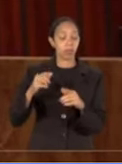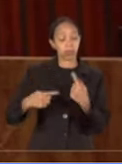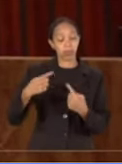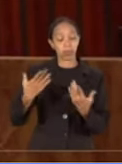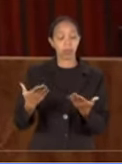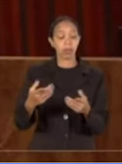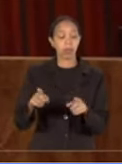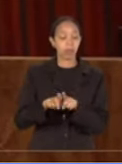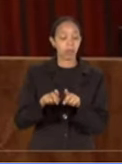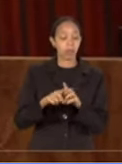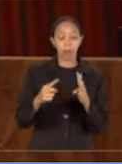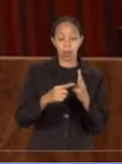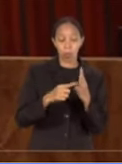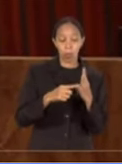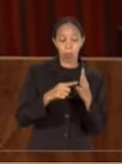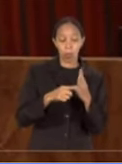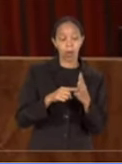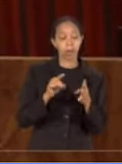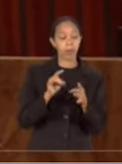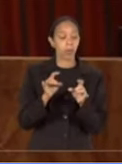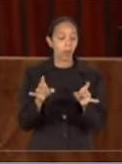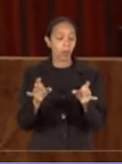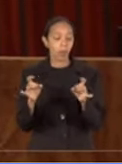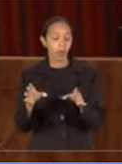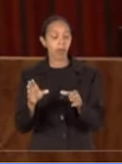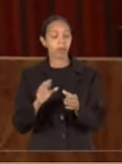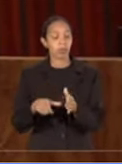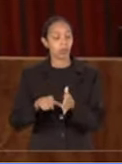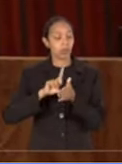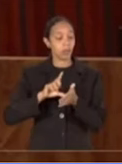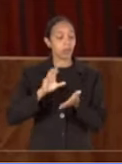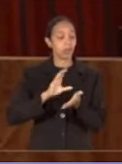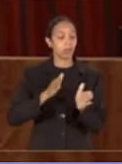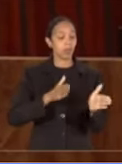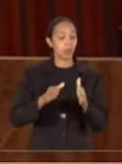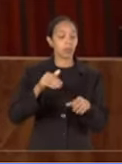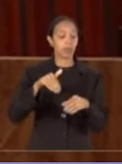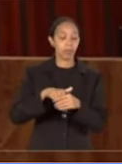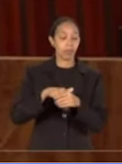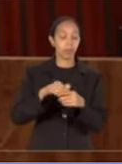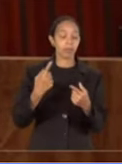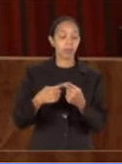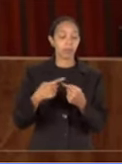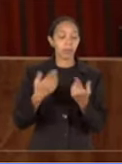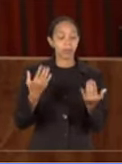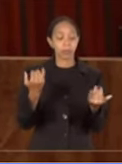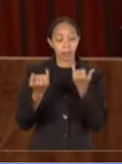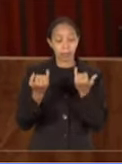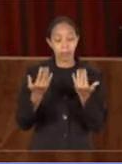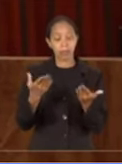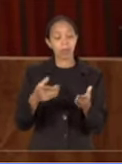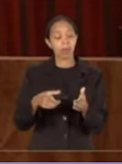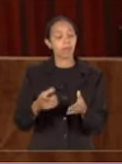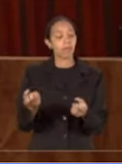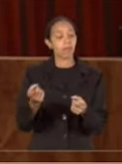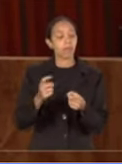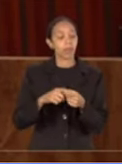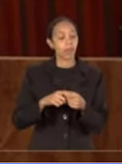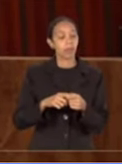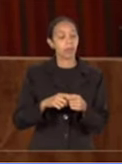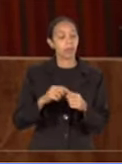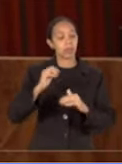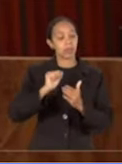4. Eventuais gastos de pré-campanha só serão lícitos caso voltados a custear alguma atividade das atividades descritas no